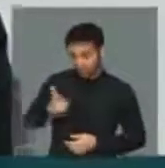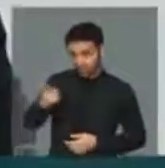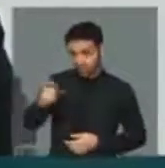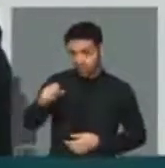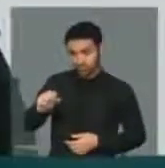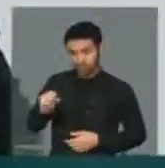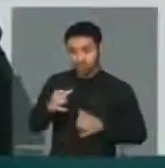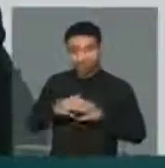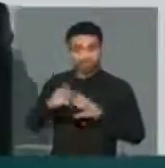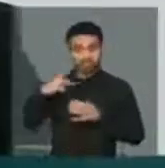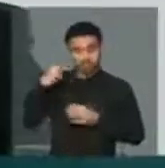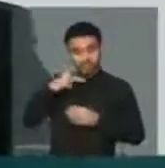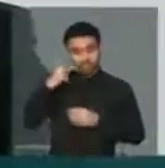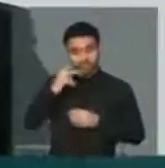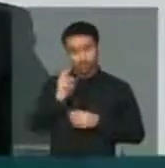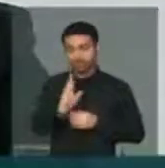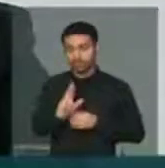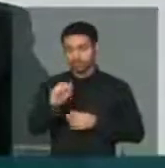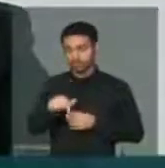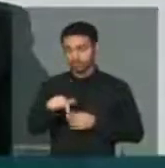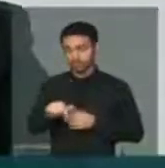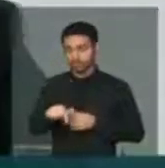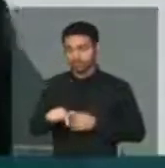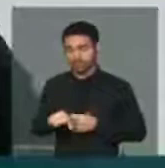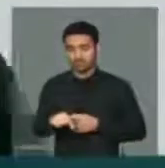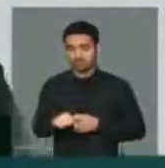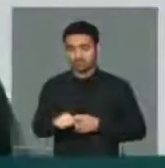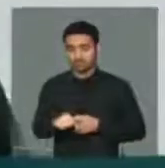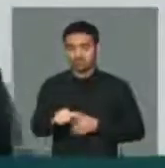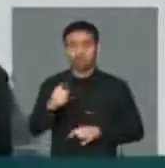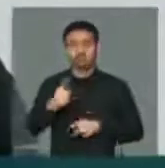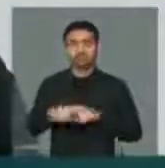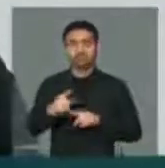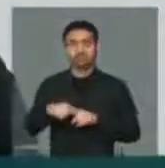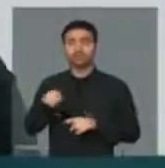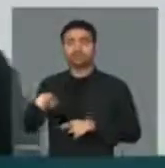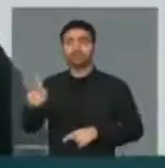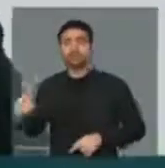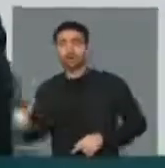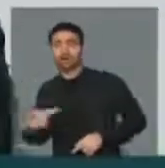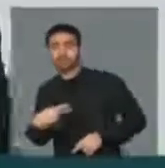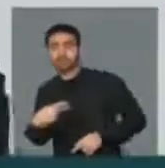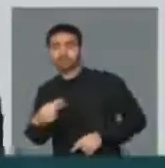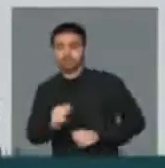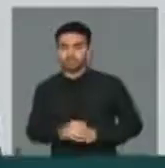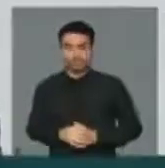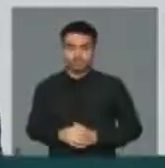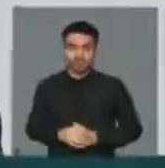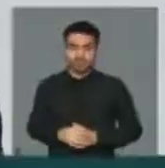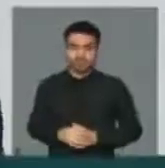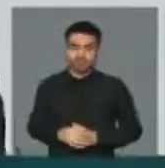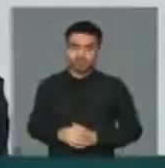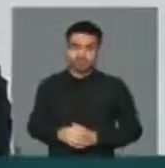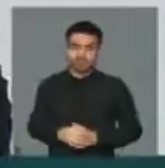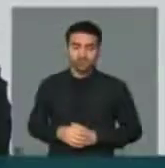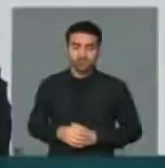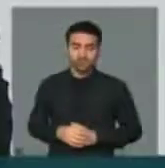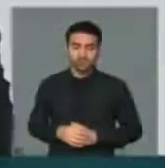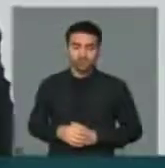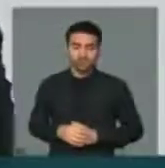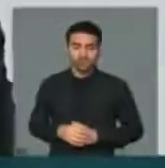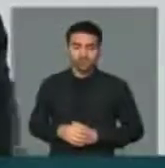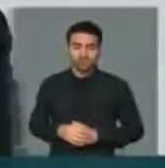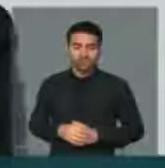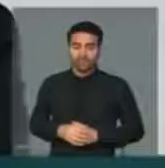partidos representados nesse parlamento, por que isso aconteceu? Por um motivo. Porque